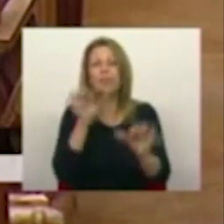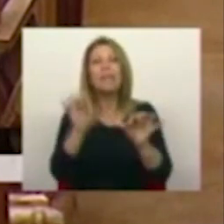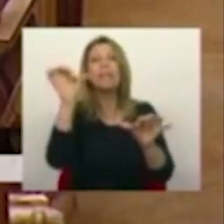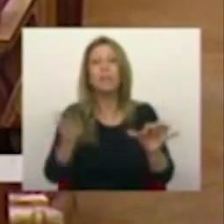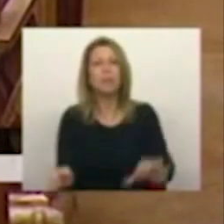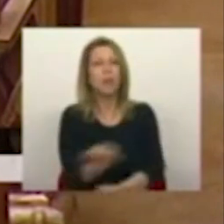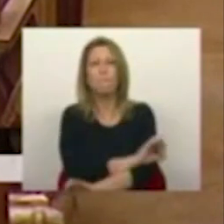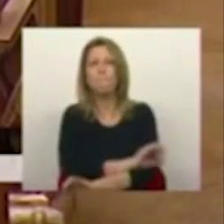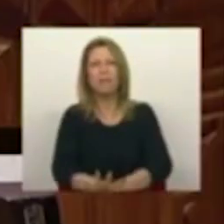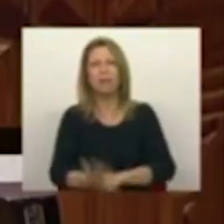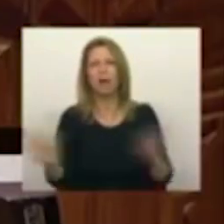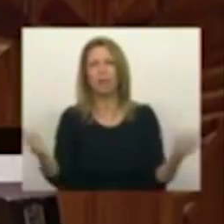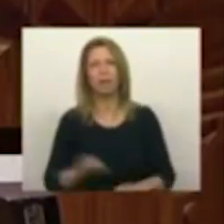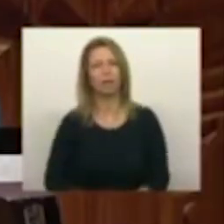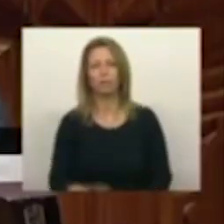Miserável.